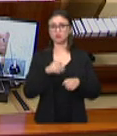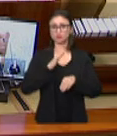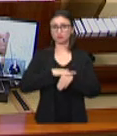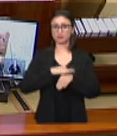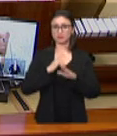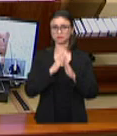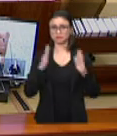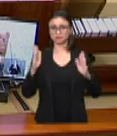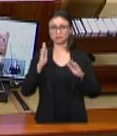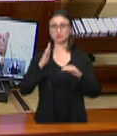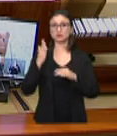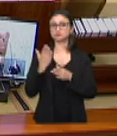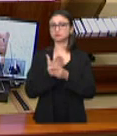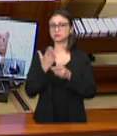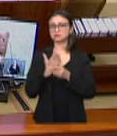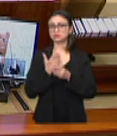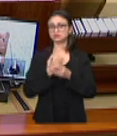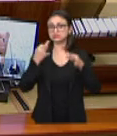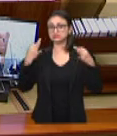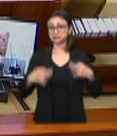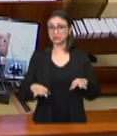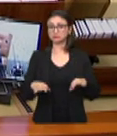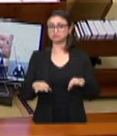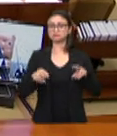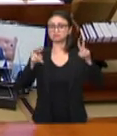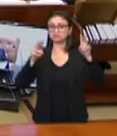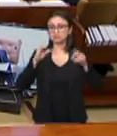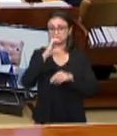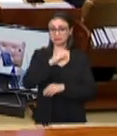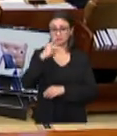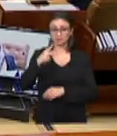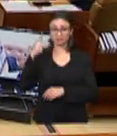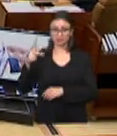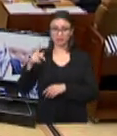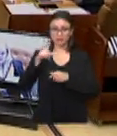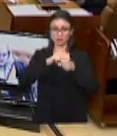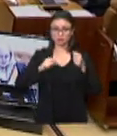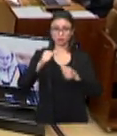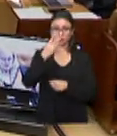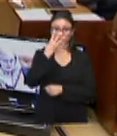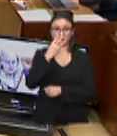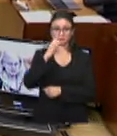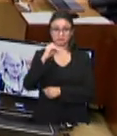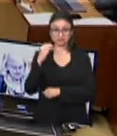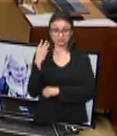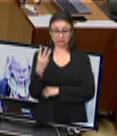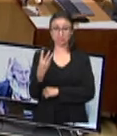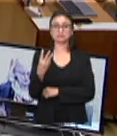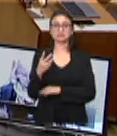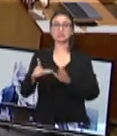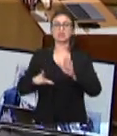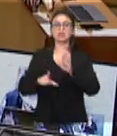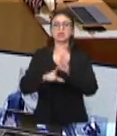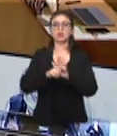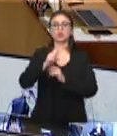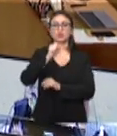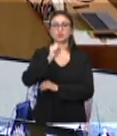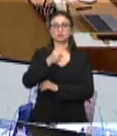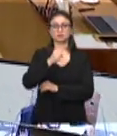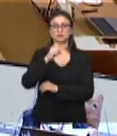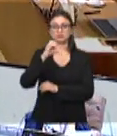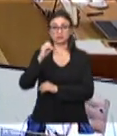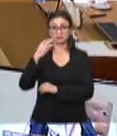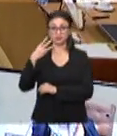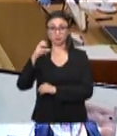momento processual adequado, entre parênteses, CPP, artigo 403, e Lei 8.038,